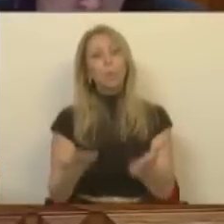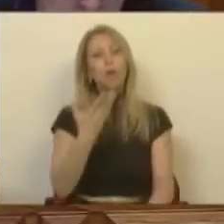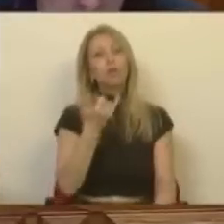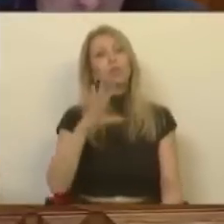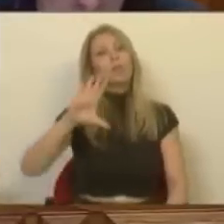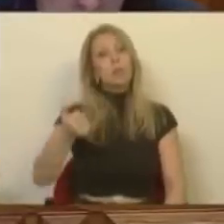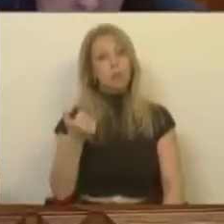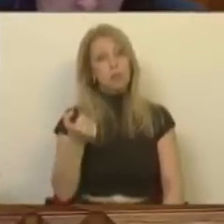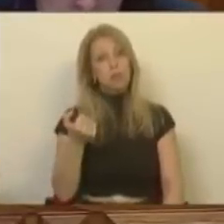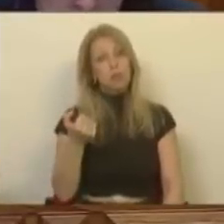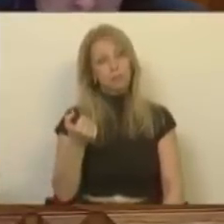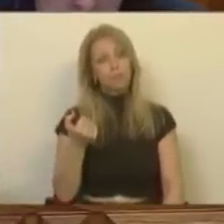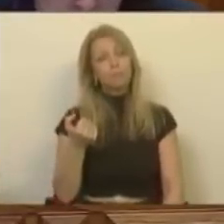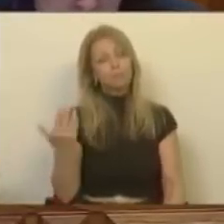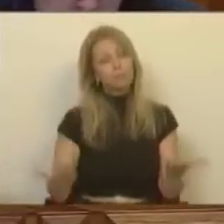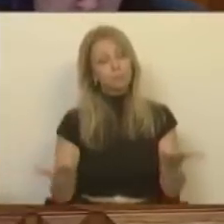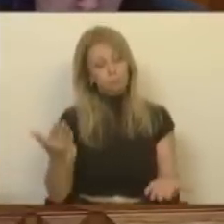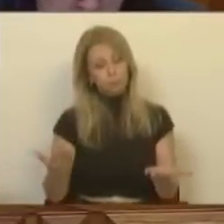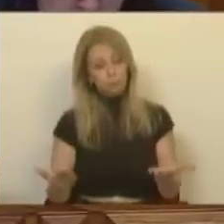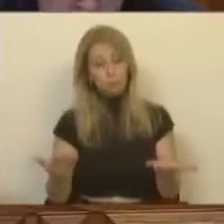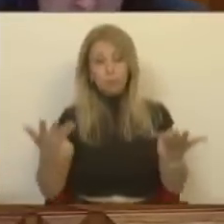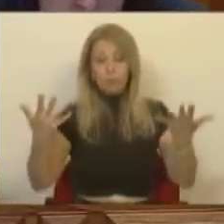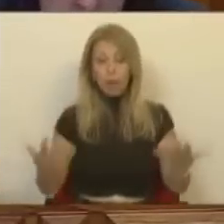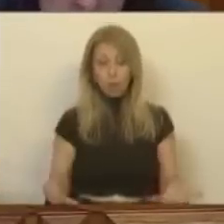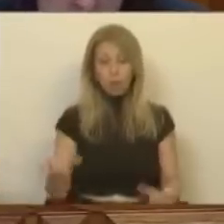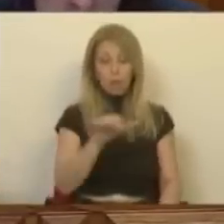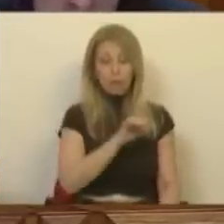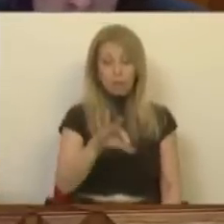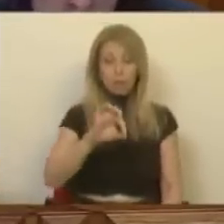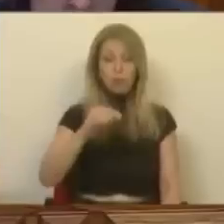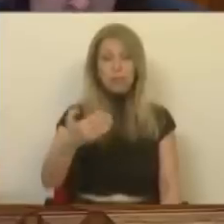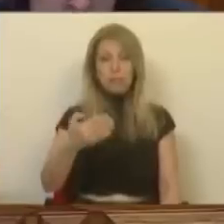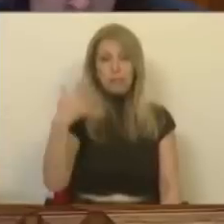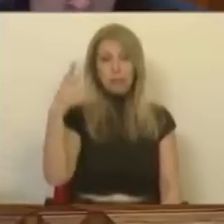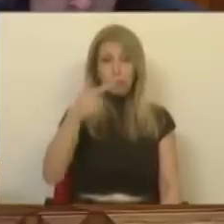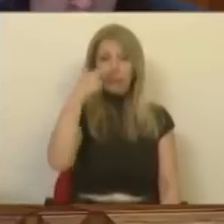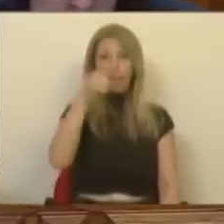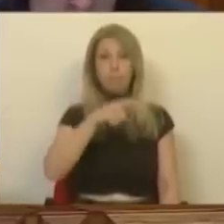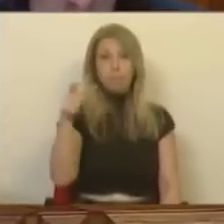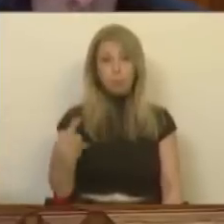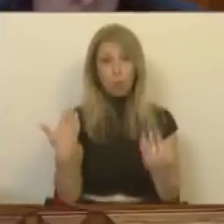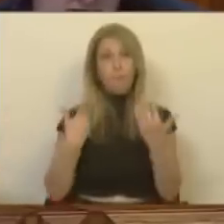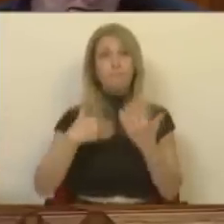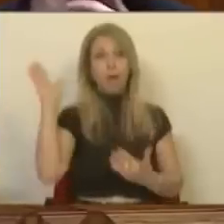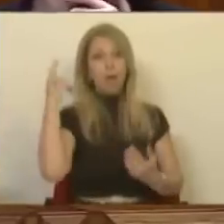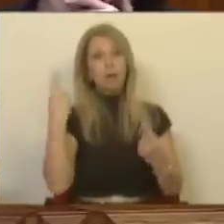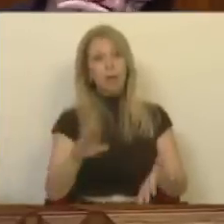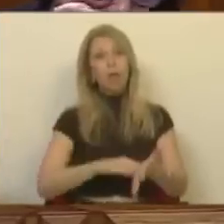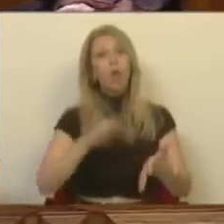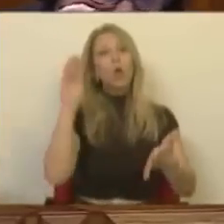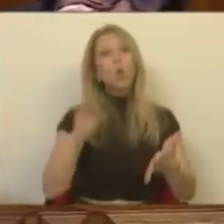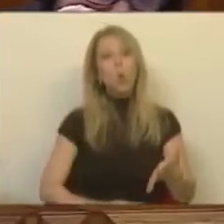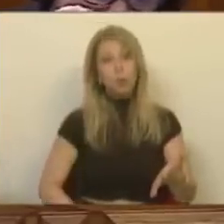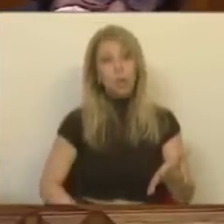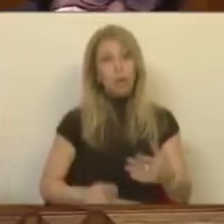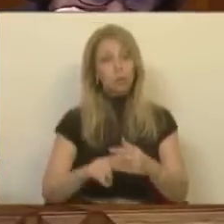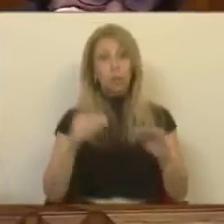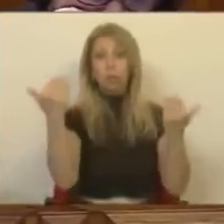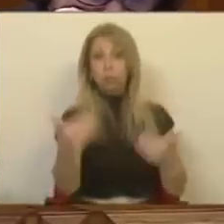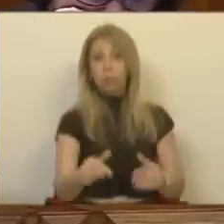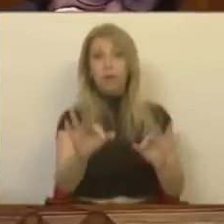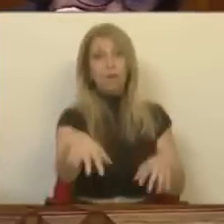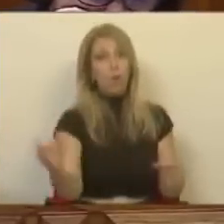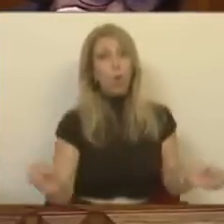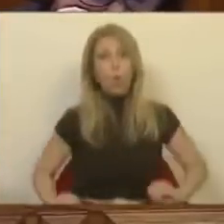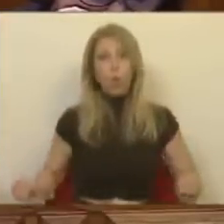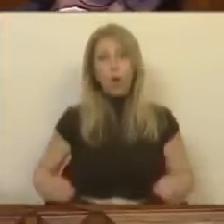aqui neste momento temos mais 587 mil pessoas que têm um contrato sem termo do que